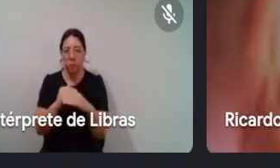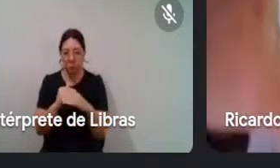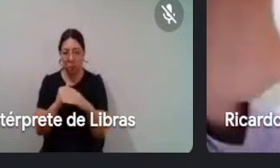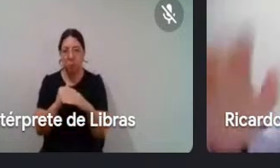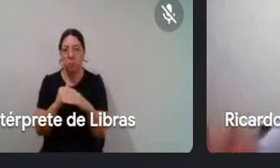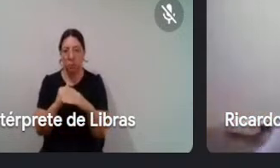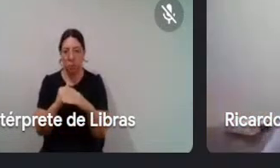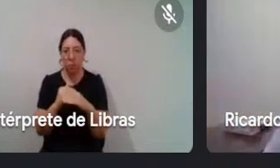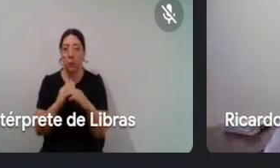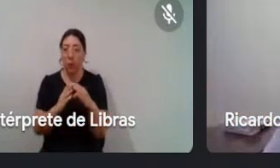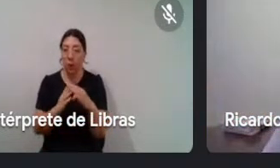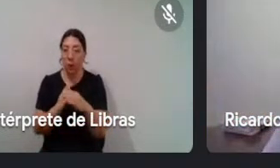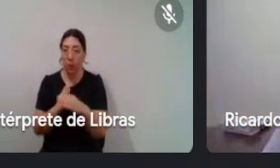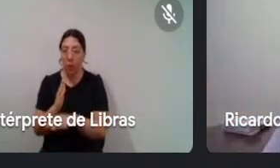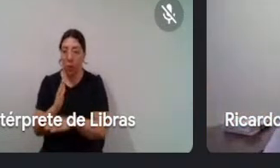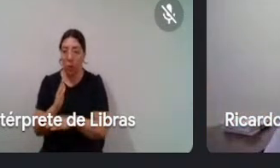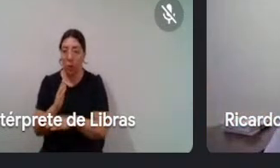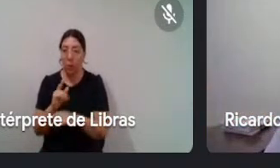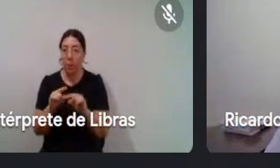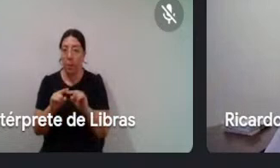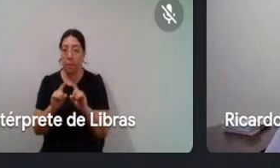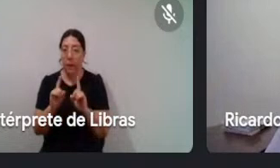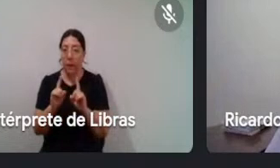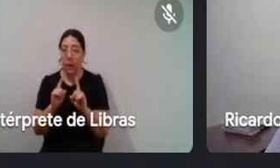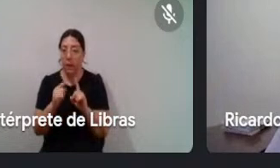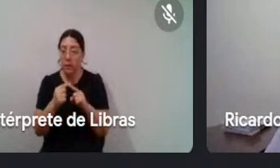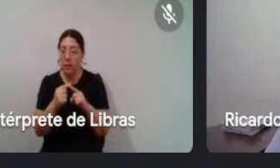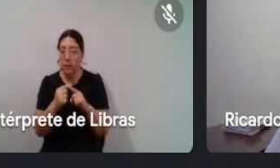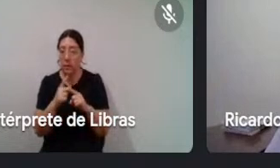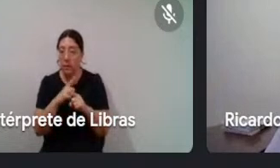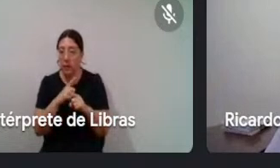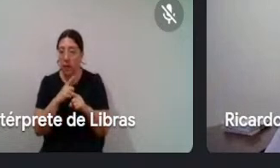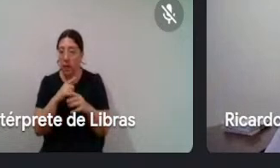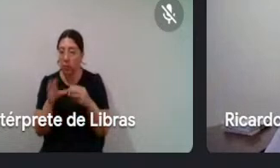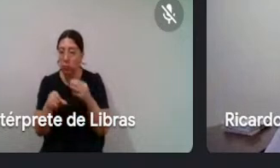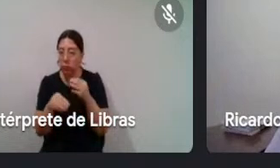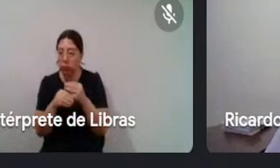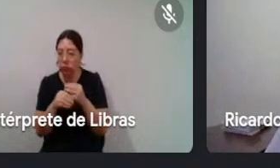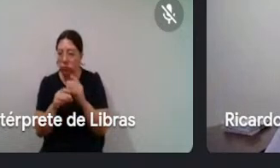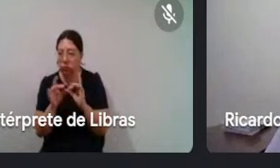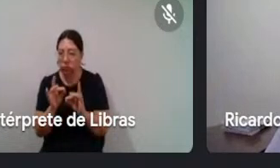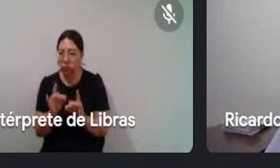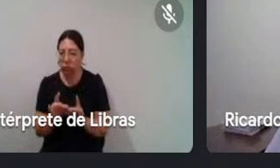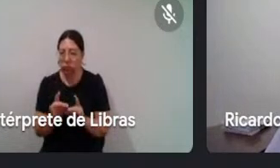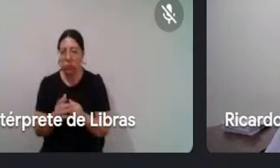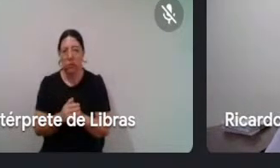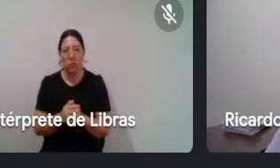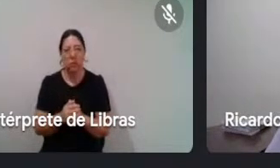com ressalvas. Senhor presidente, peço perdão. Eu só queria